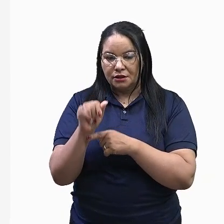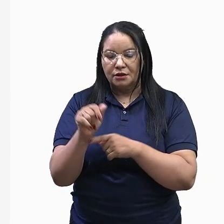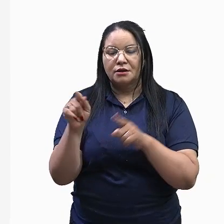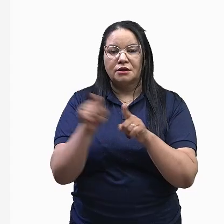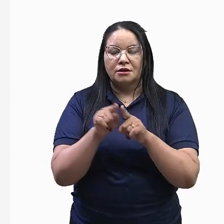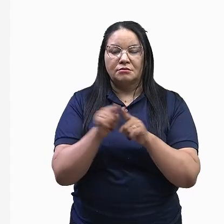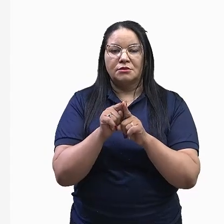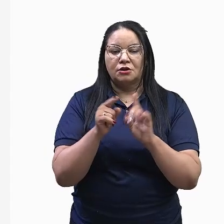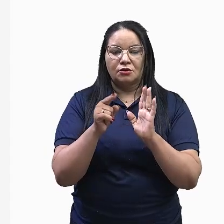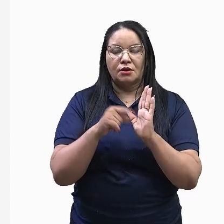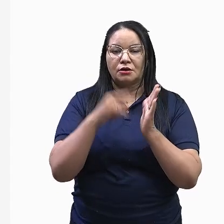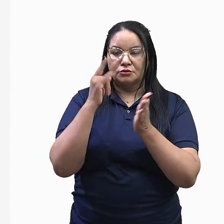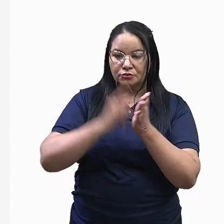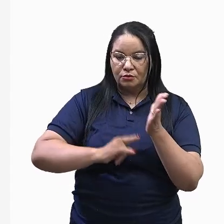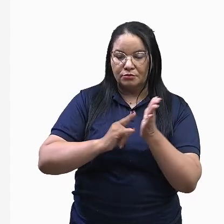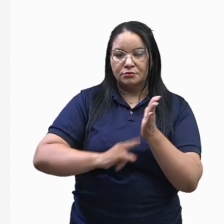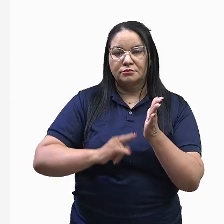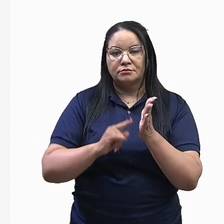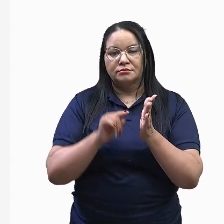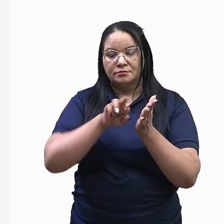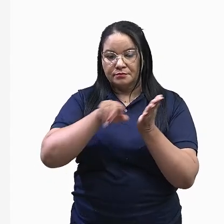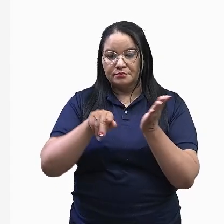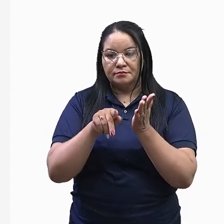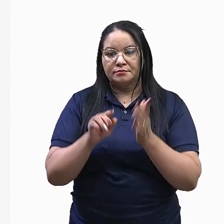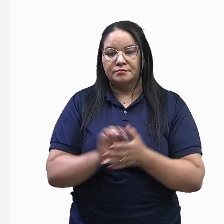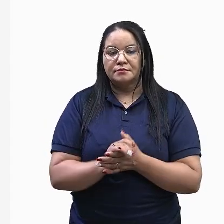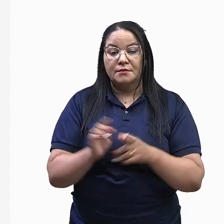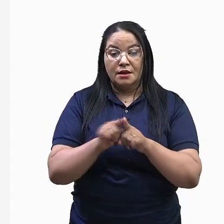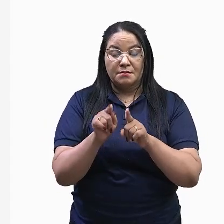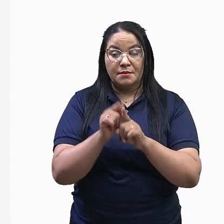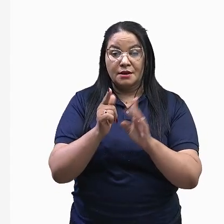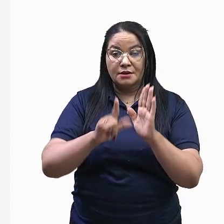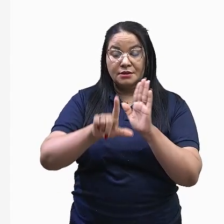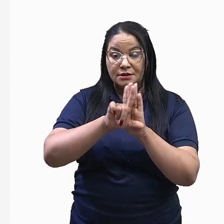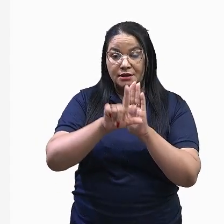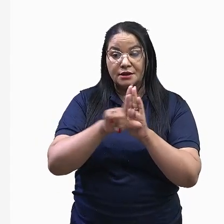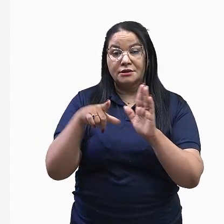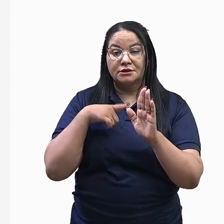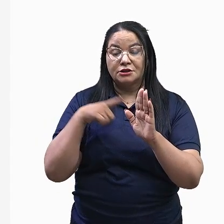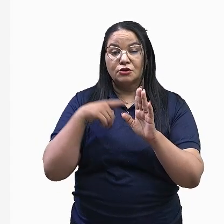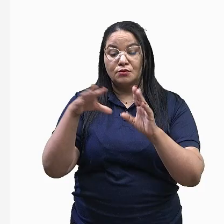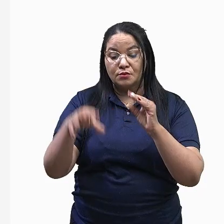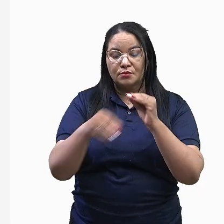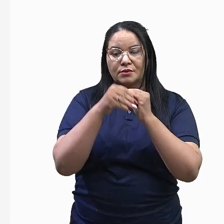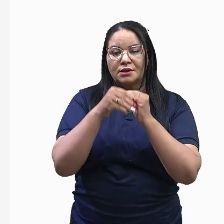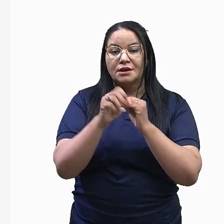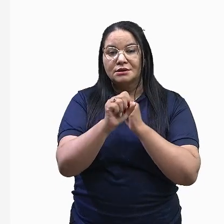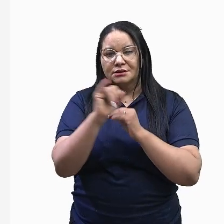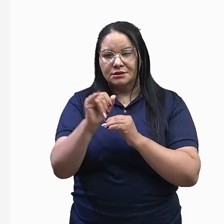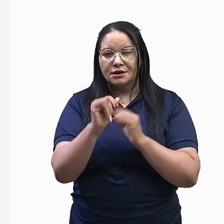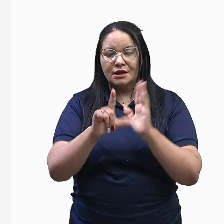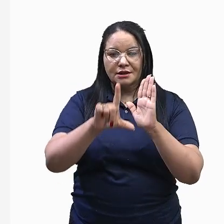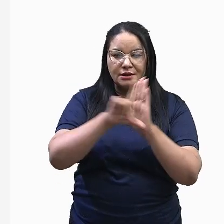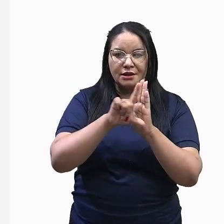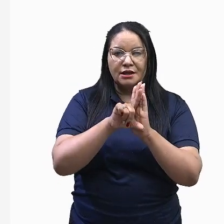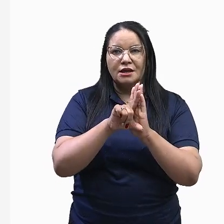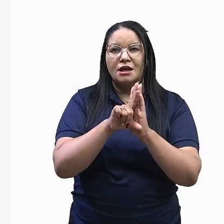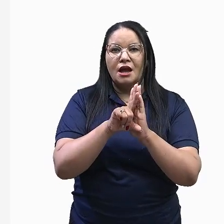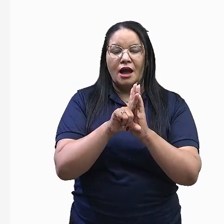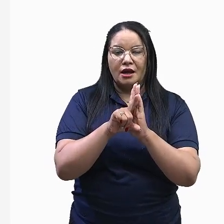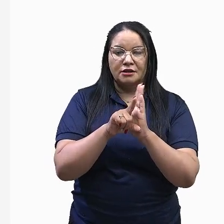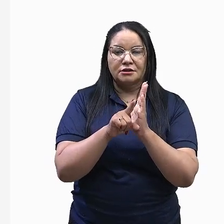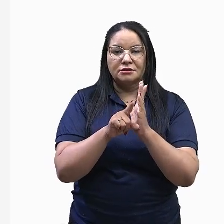E aí, na lei, nós vamos ter o que? As emendas, né? Que quando aquela lei não é o suficiente para resolver